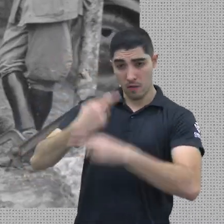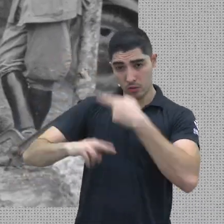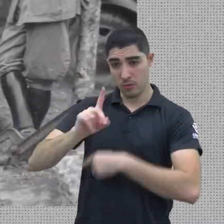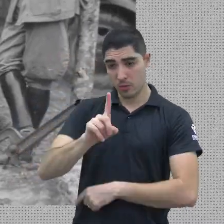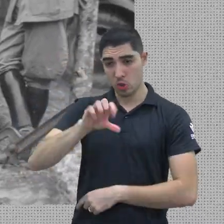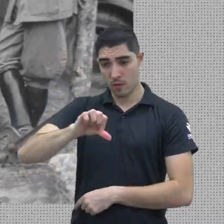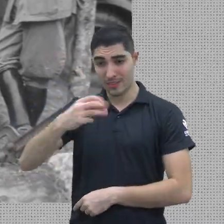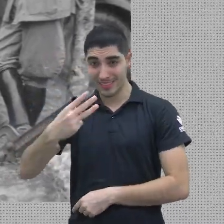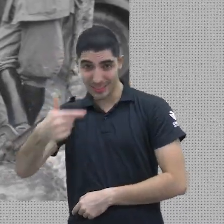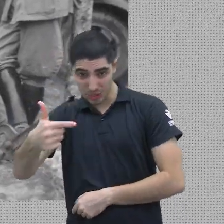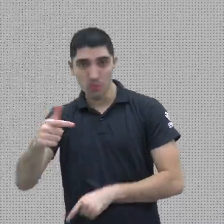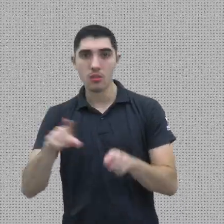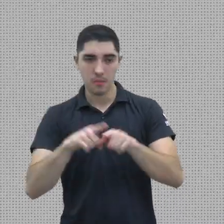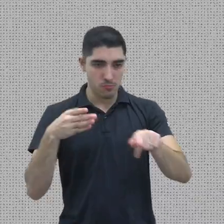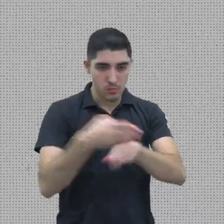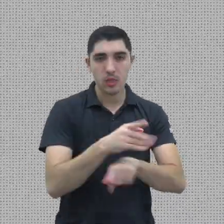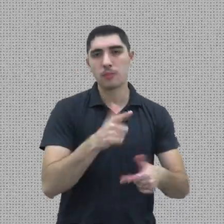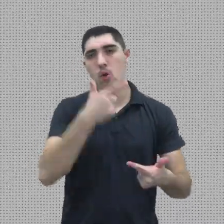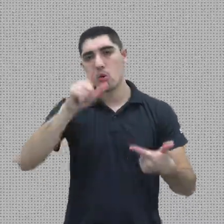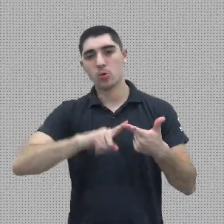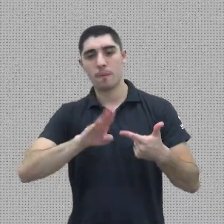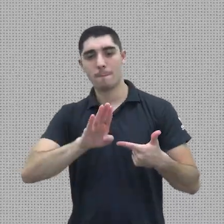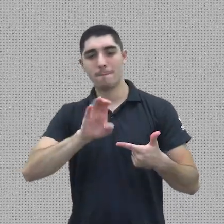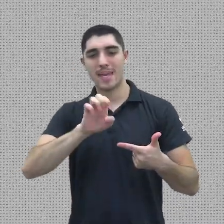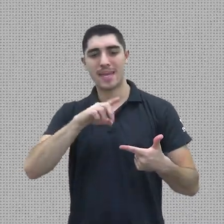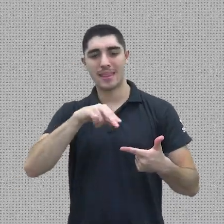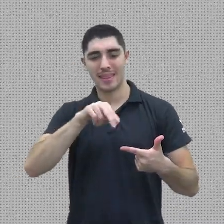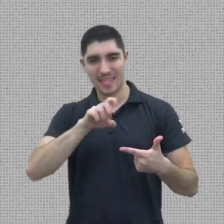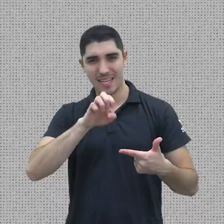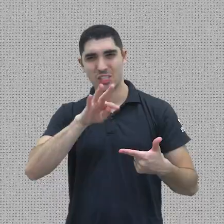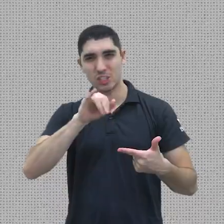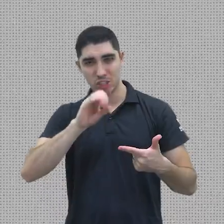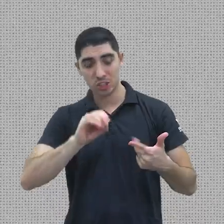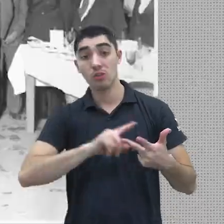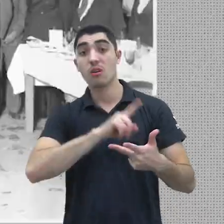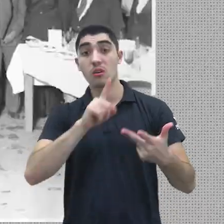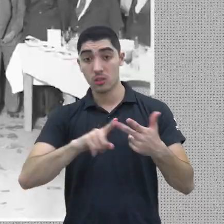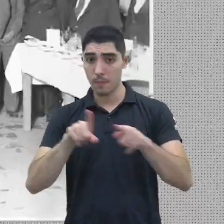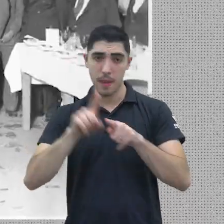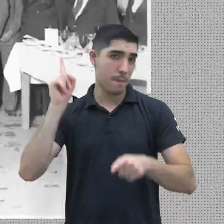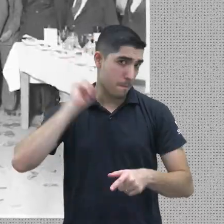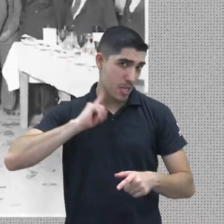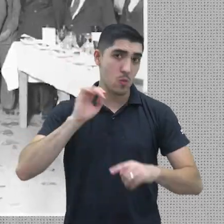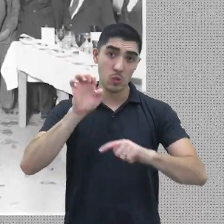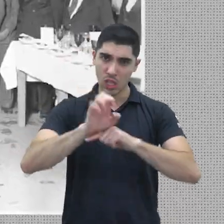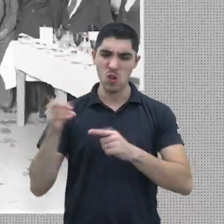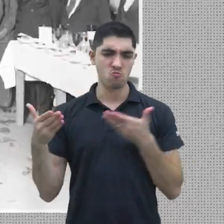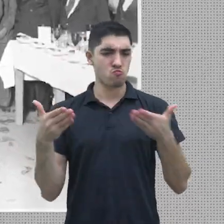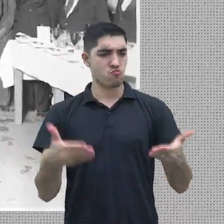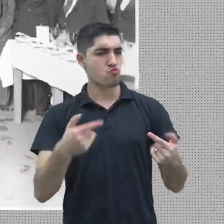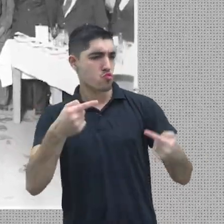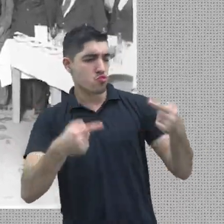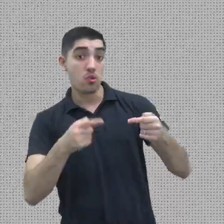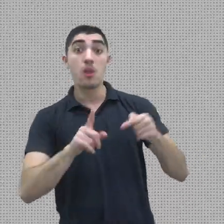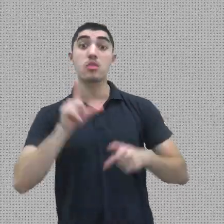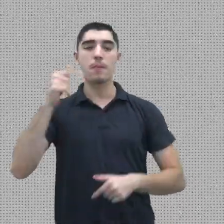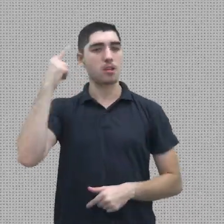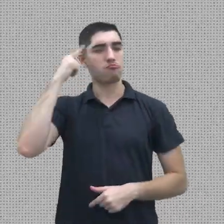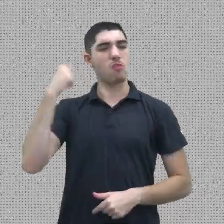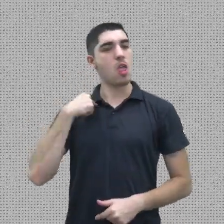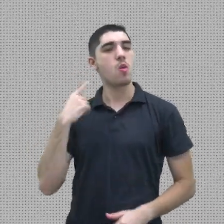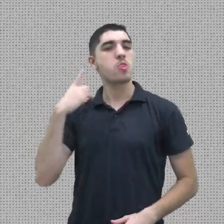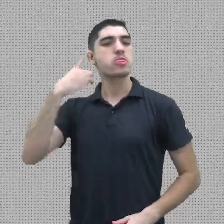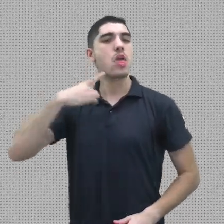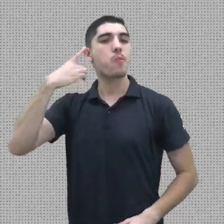de 1932, se tornou chefe de gabinete de Benedito Valadares, interventor federal no estado de Minas Gerais e